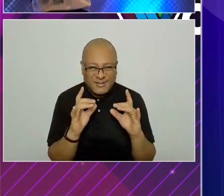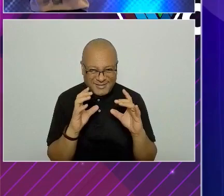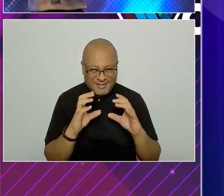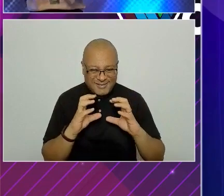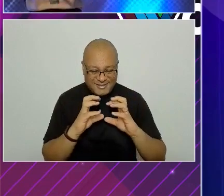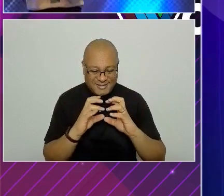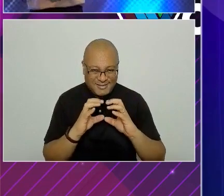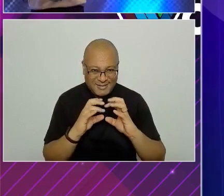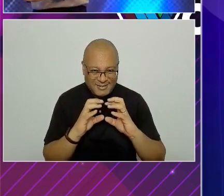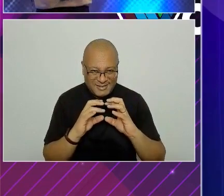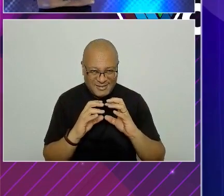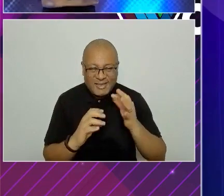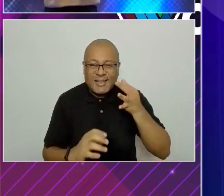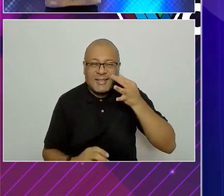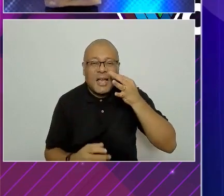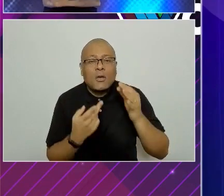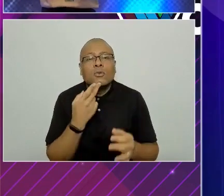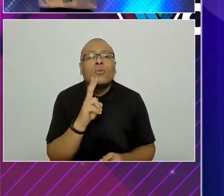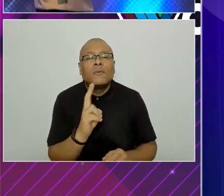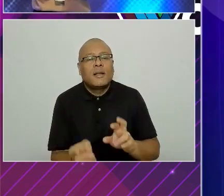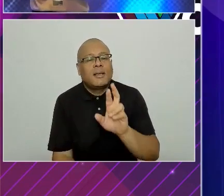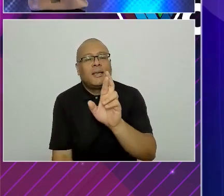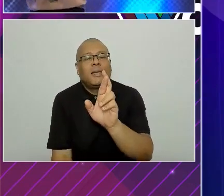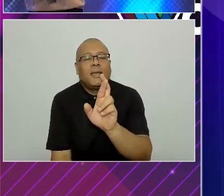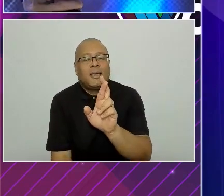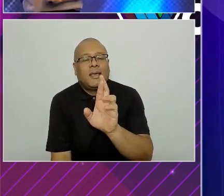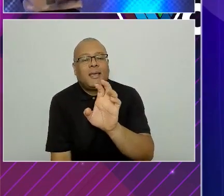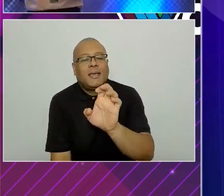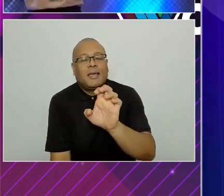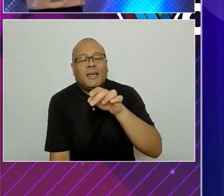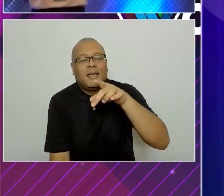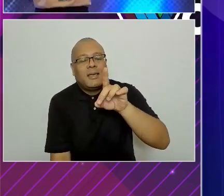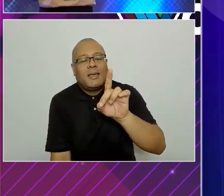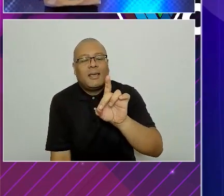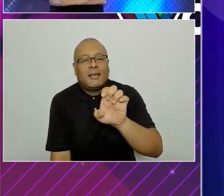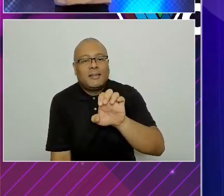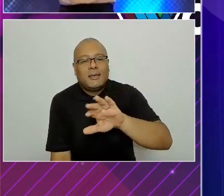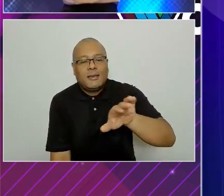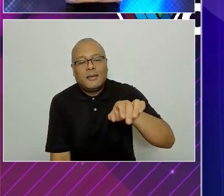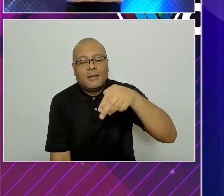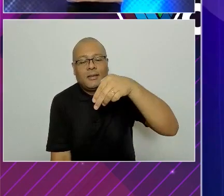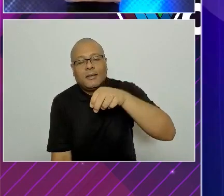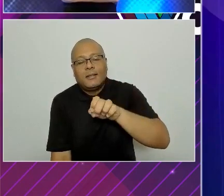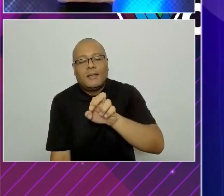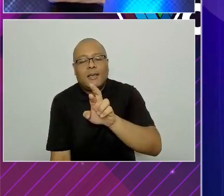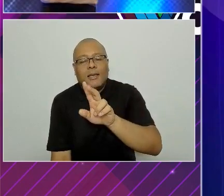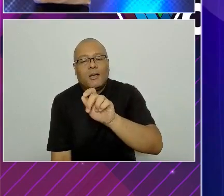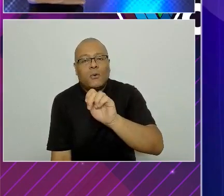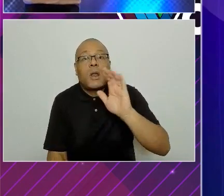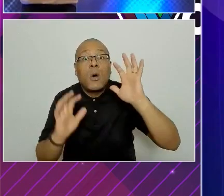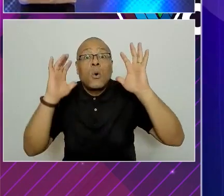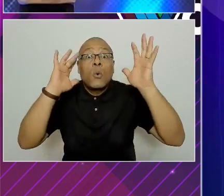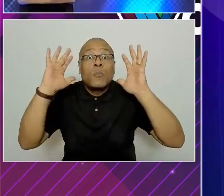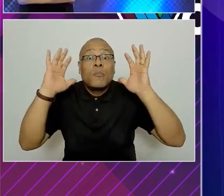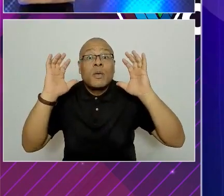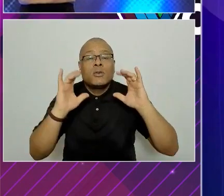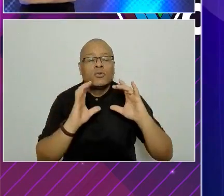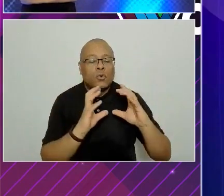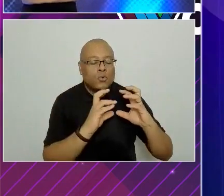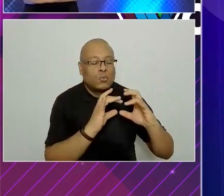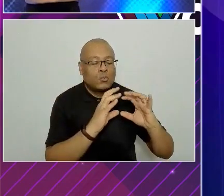mais para o lado orgânico, né? Uma rede neural, quando eu falei rede neural, você lembrou de algo do seu cérebro. Quem pensou em uma imagem assim, mais orgânica?